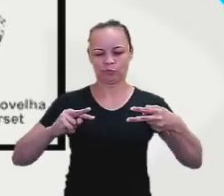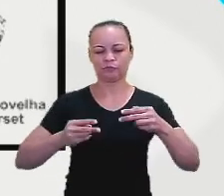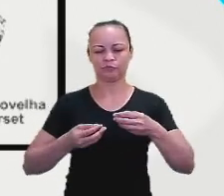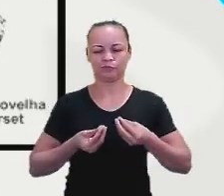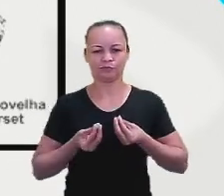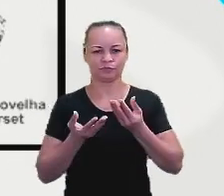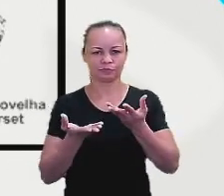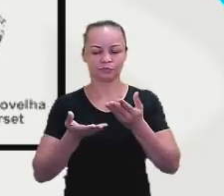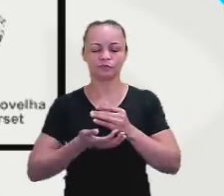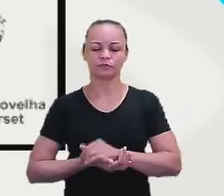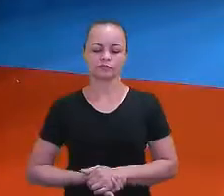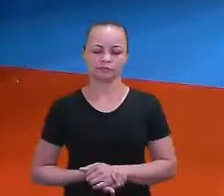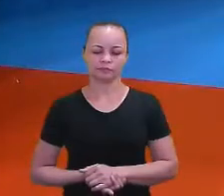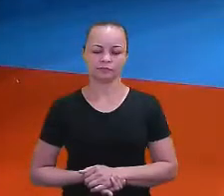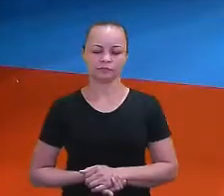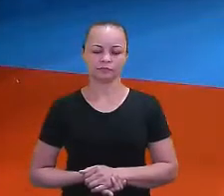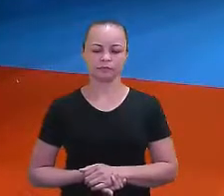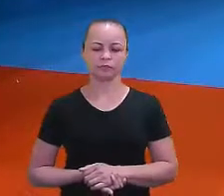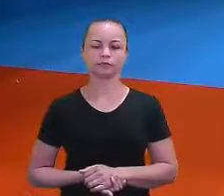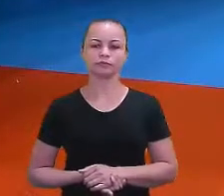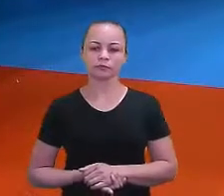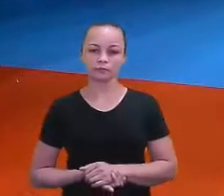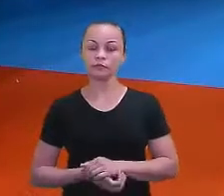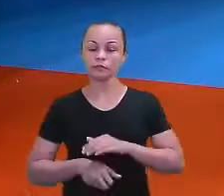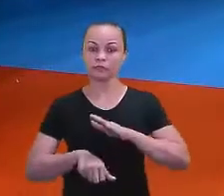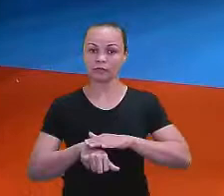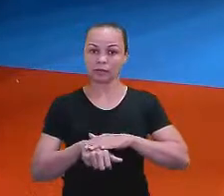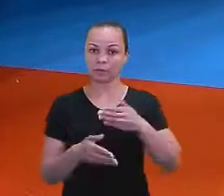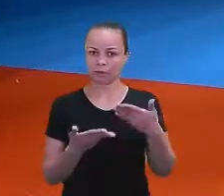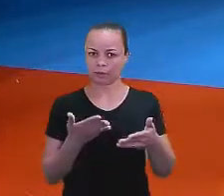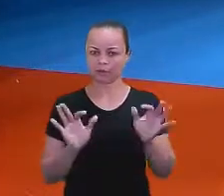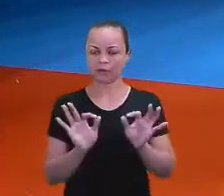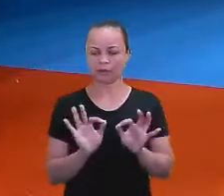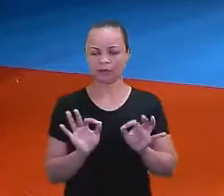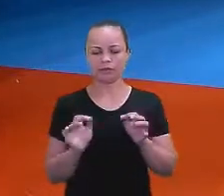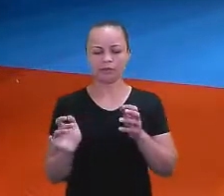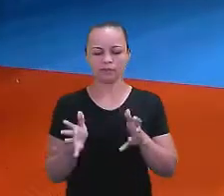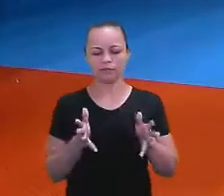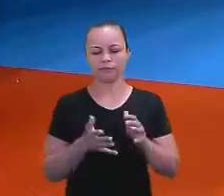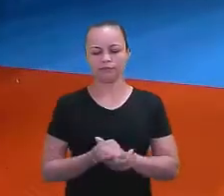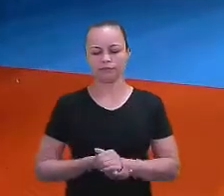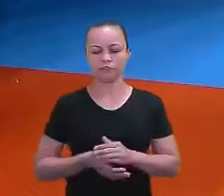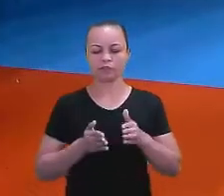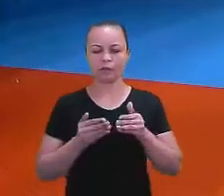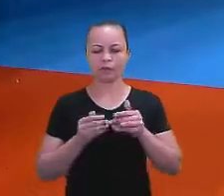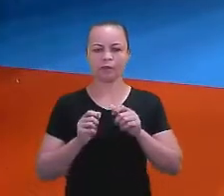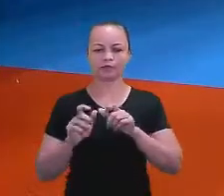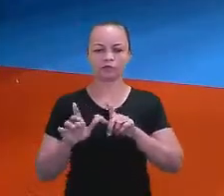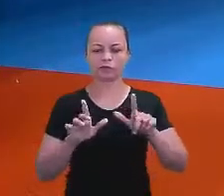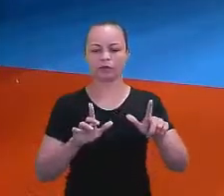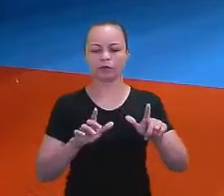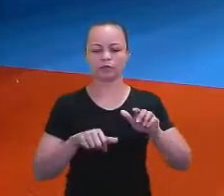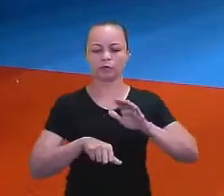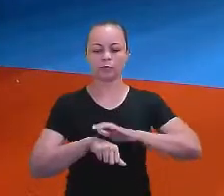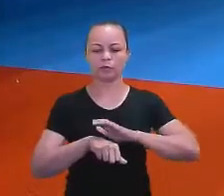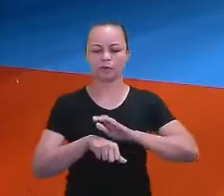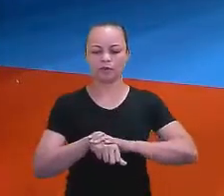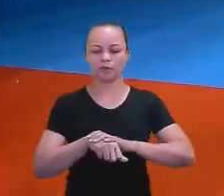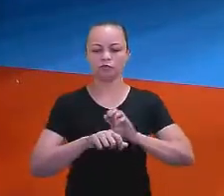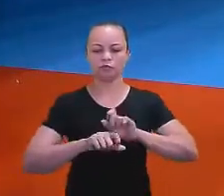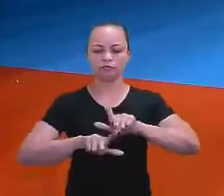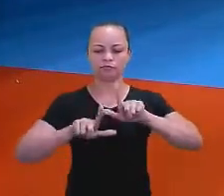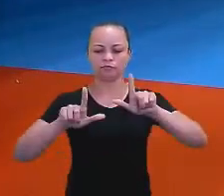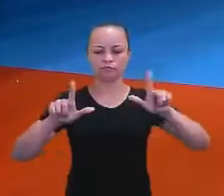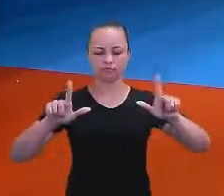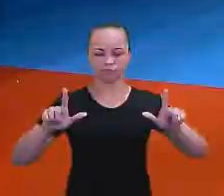aqui comigo, por favor, gente, para que a gente aqui não perca tempo. Já vou pedir para a produção, nesse momento, abrir